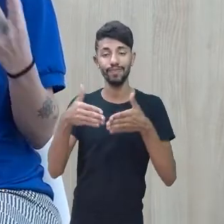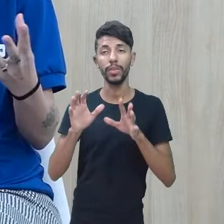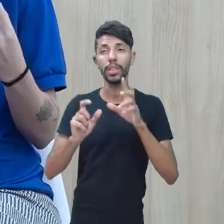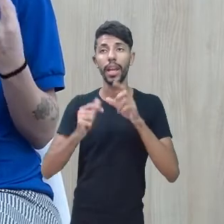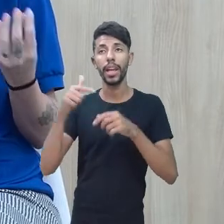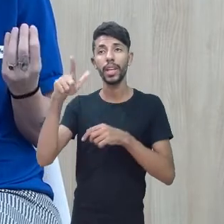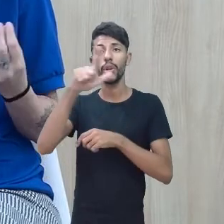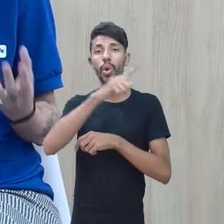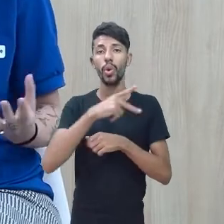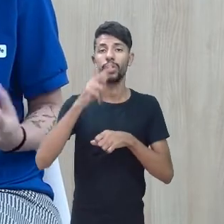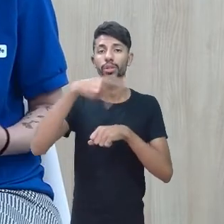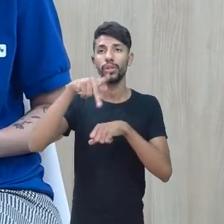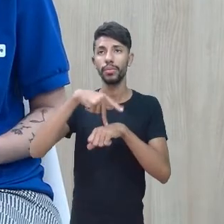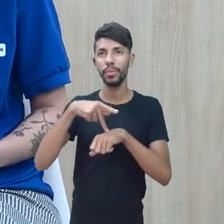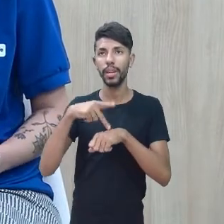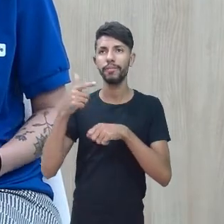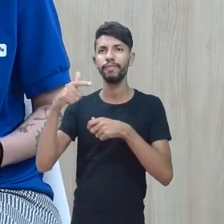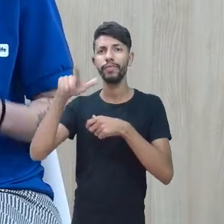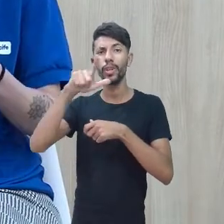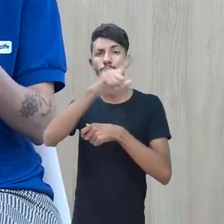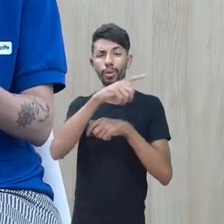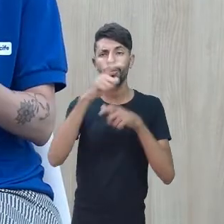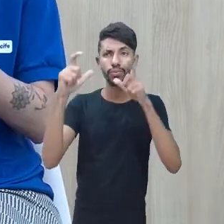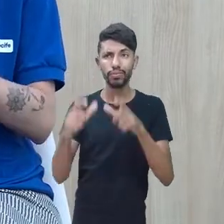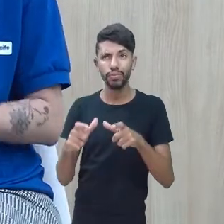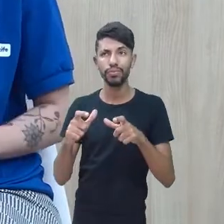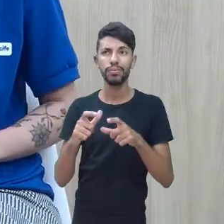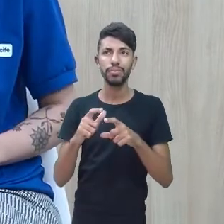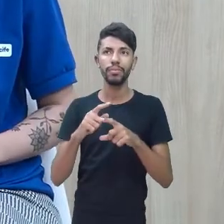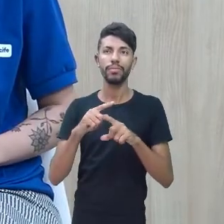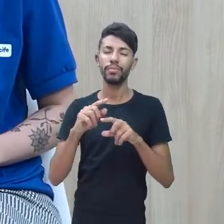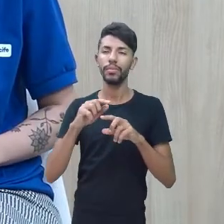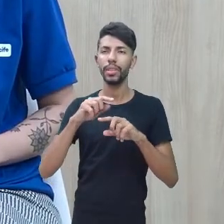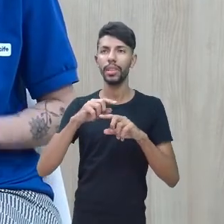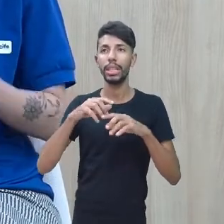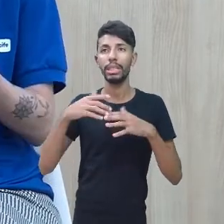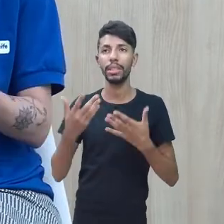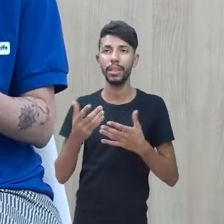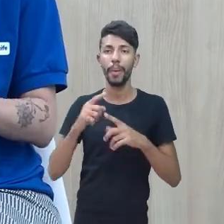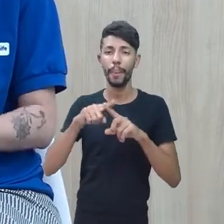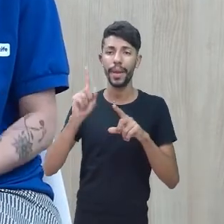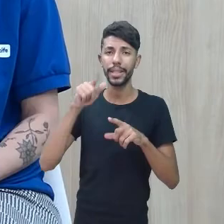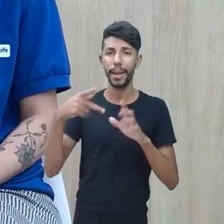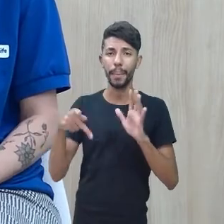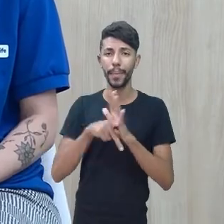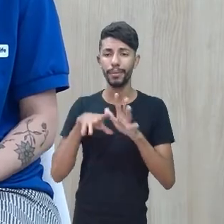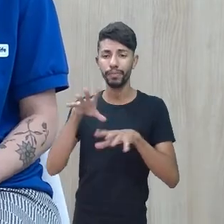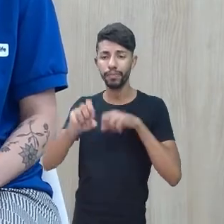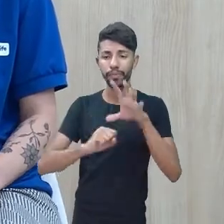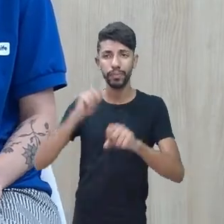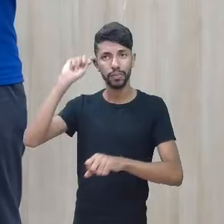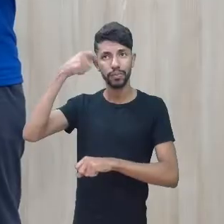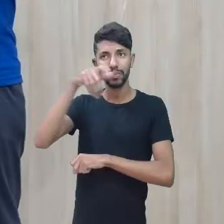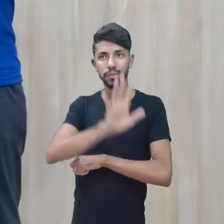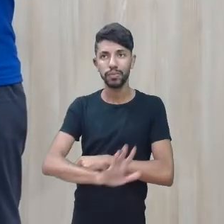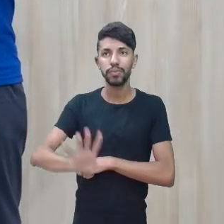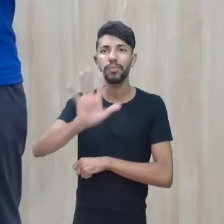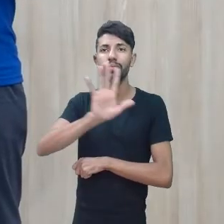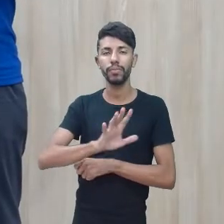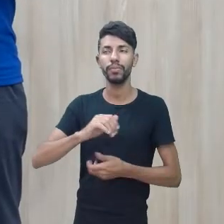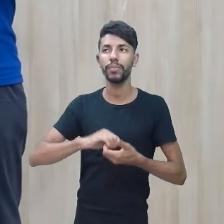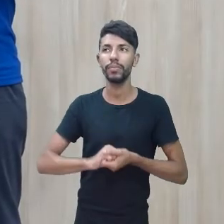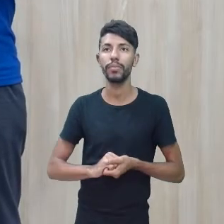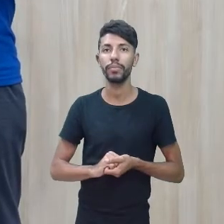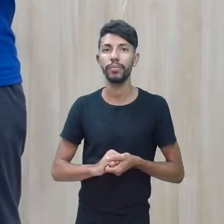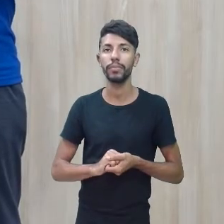em outros países, em outras localidades, apesar de que se é extraído do continente africano. Pronto, agora